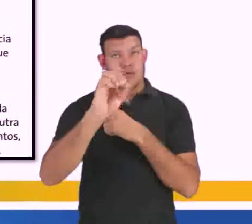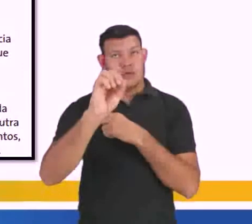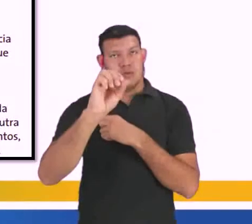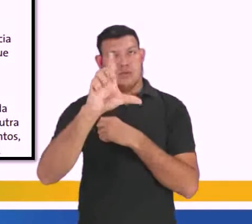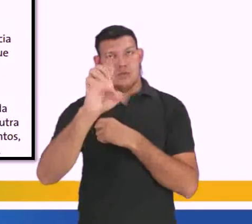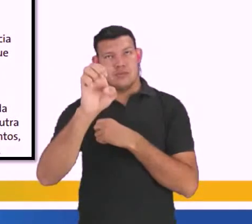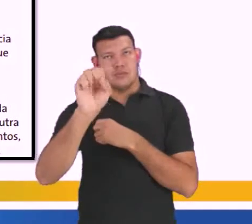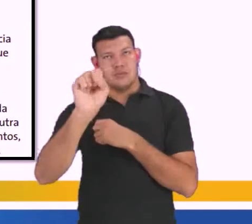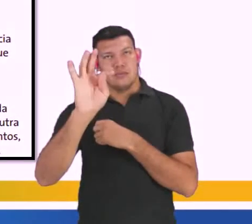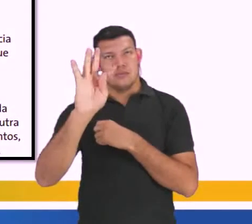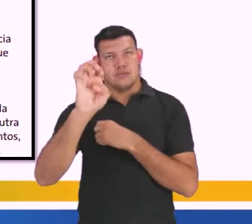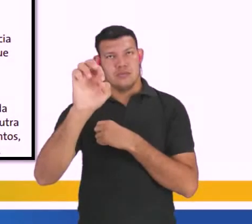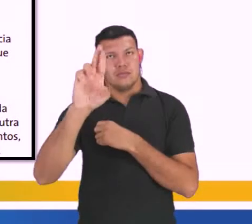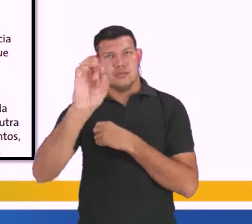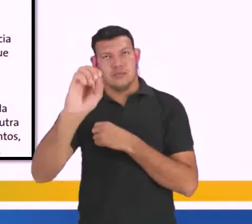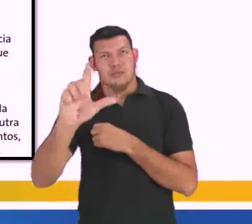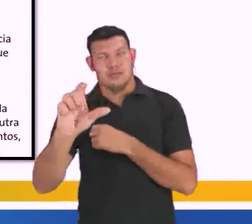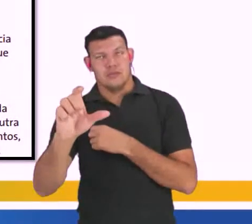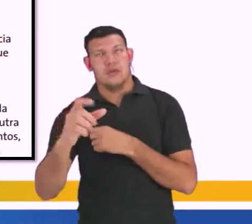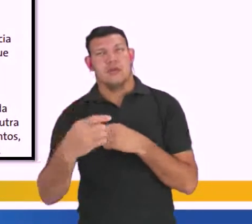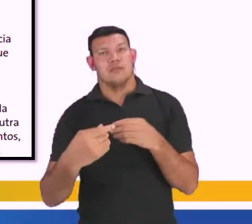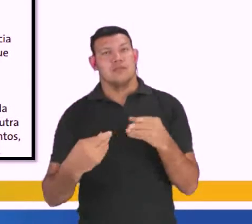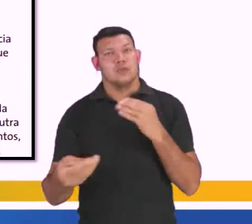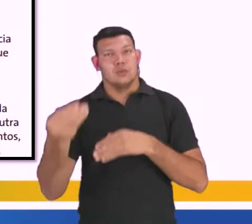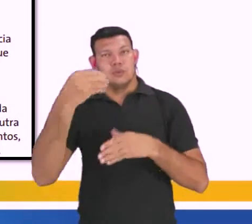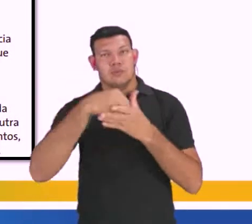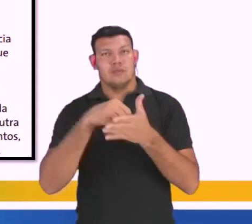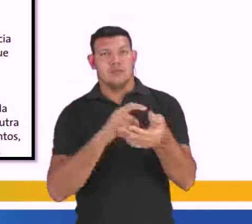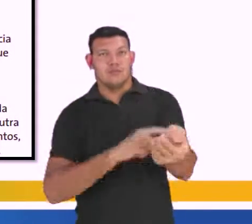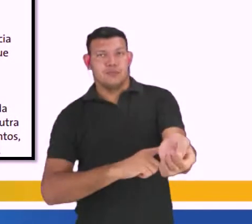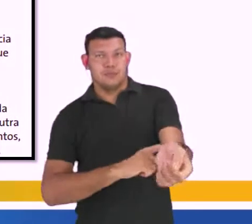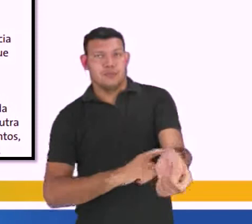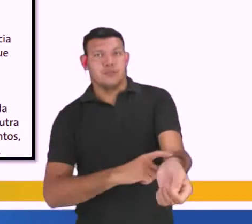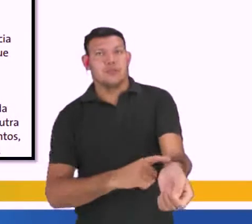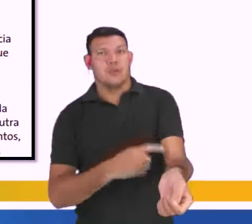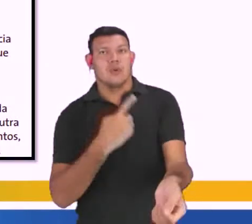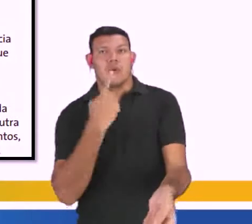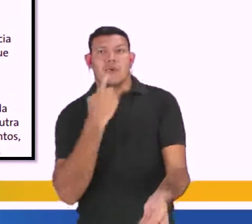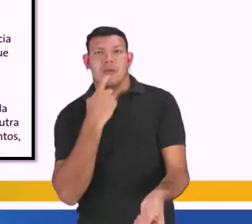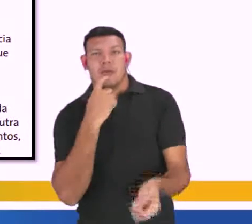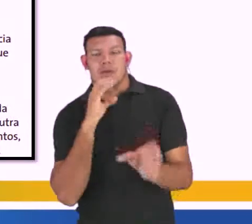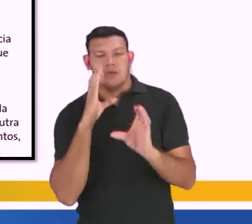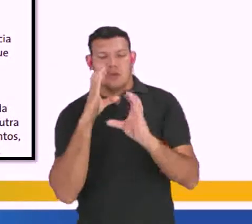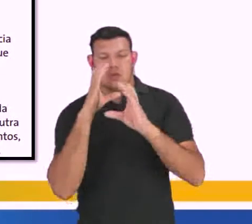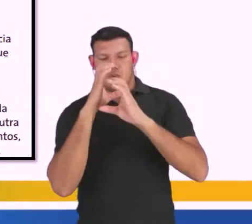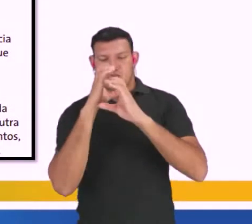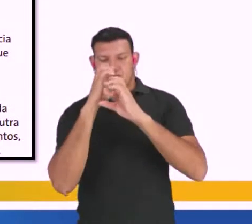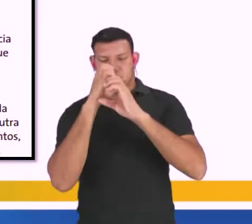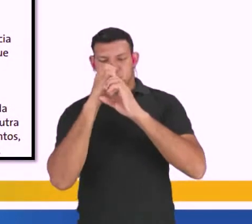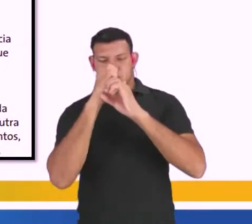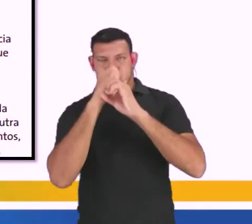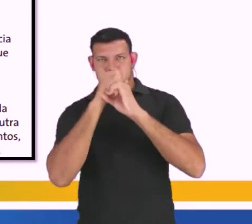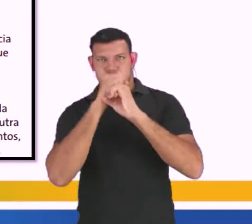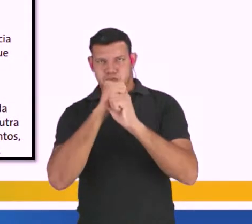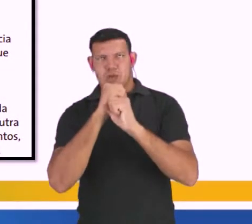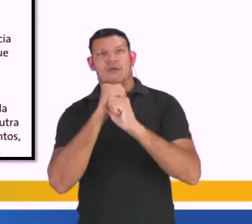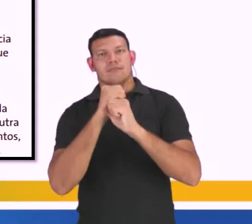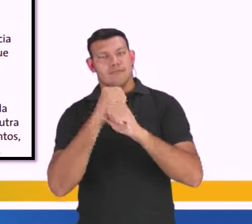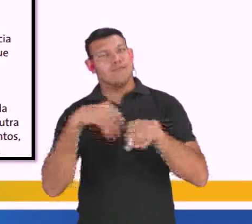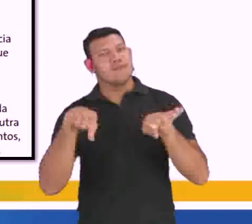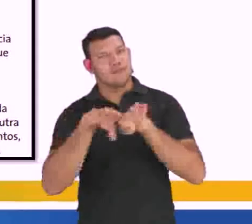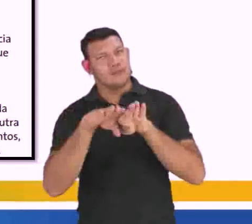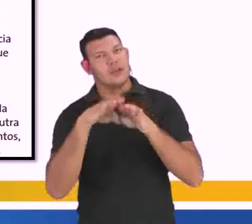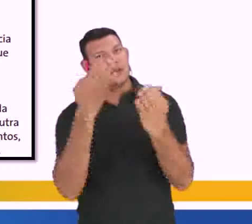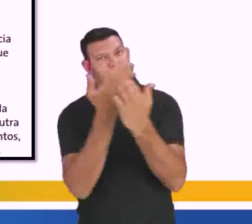questão da incidência de gordura no sangue, né? O que pode entupir as veias, que também é estudado